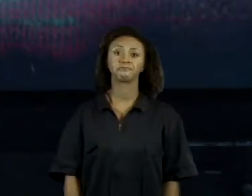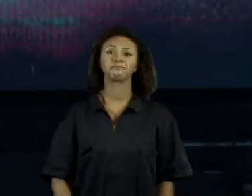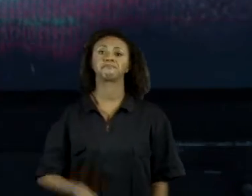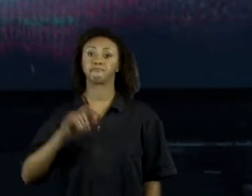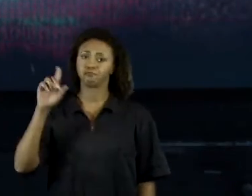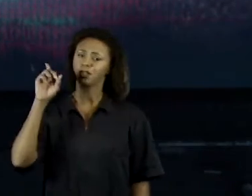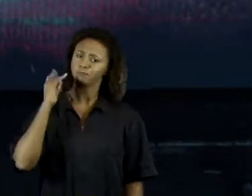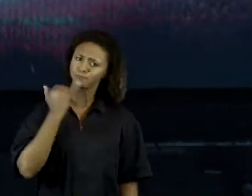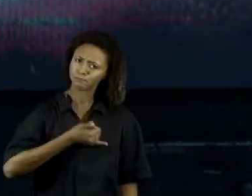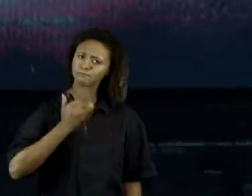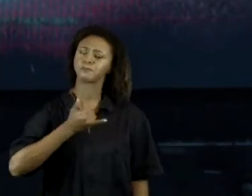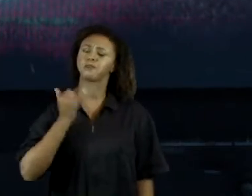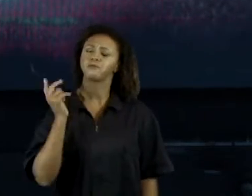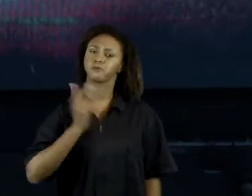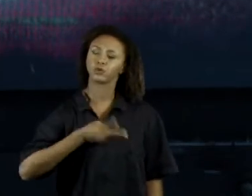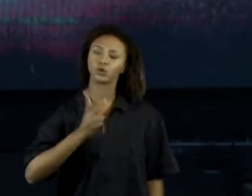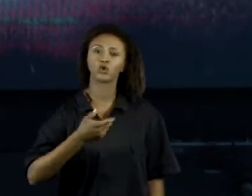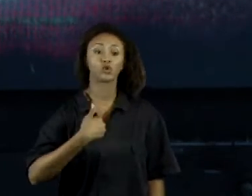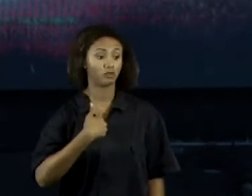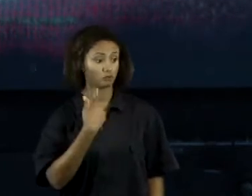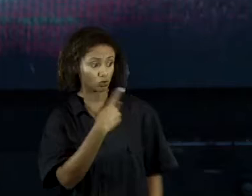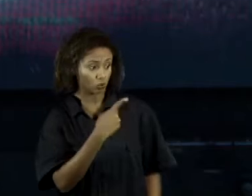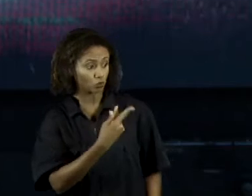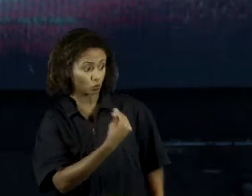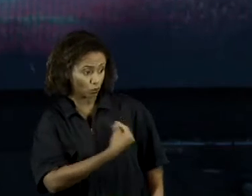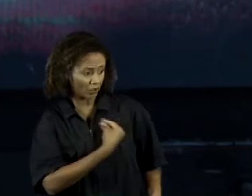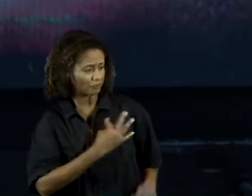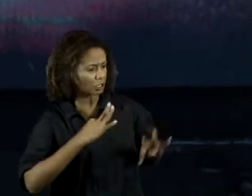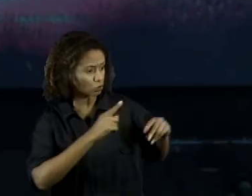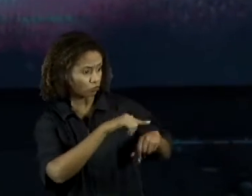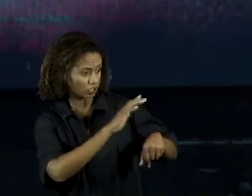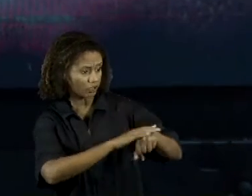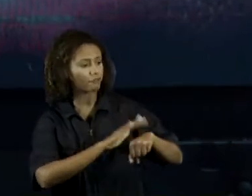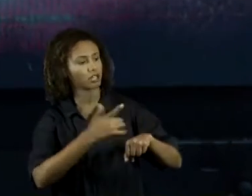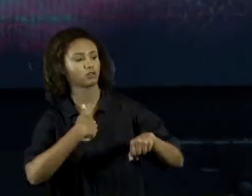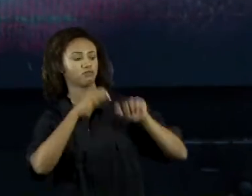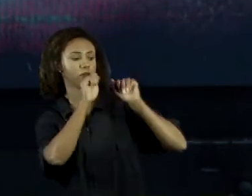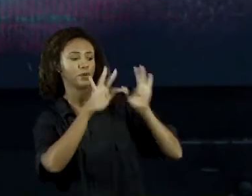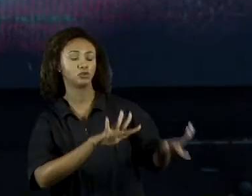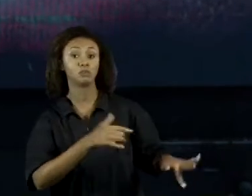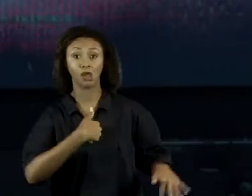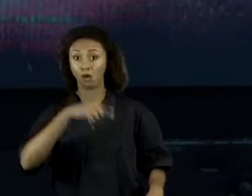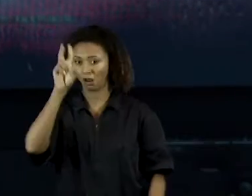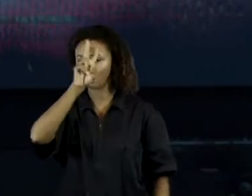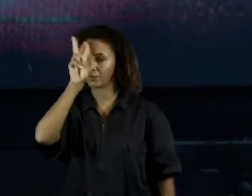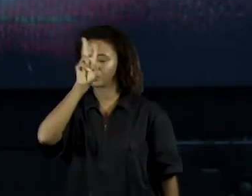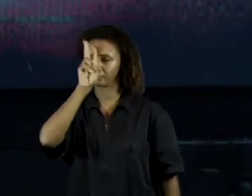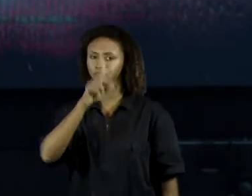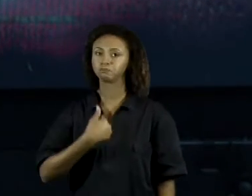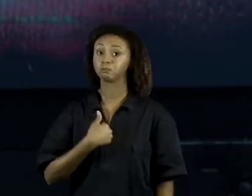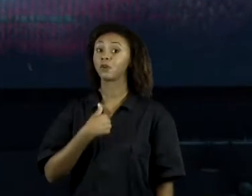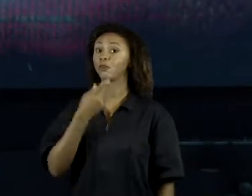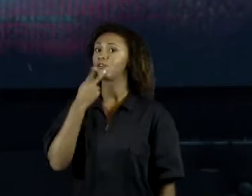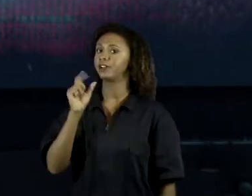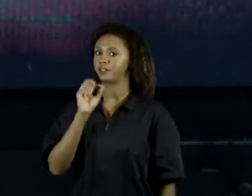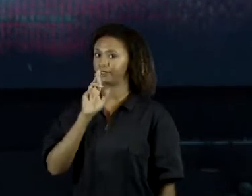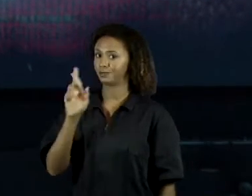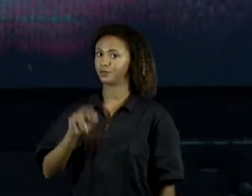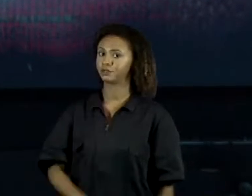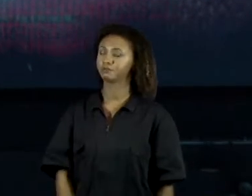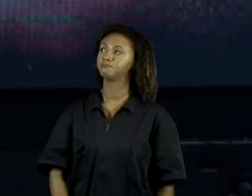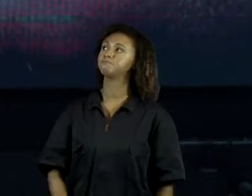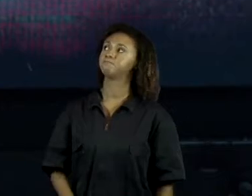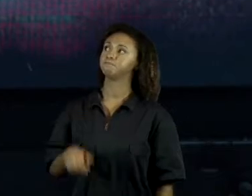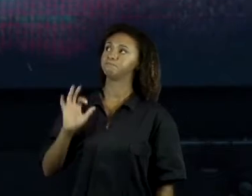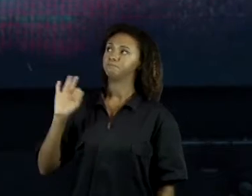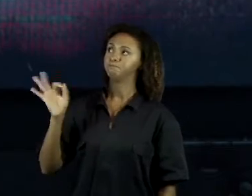mãos. E eu me lembro do dia em que eu falei para Deus: tá certo, Senhor, eu nunca li